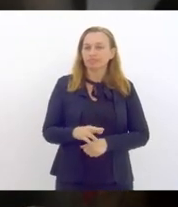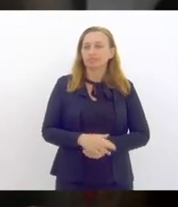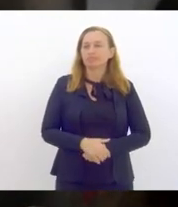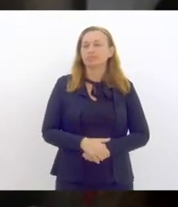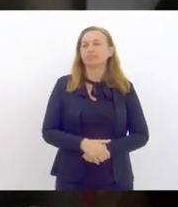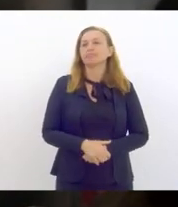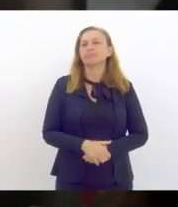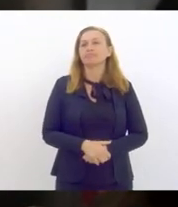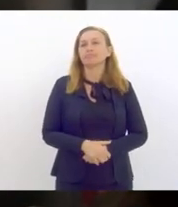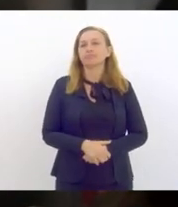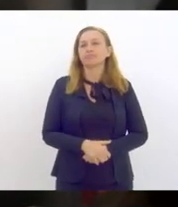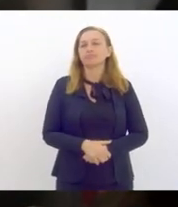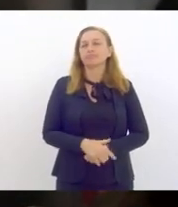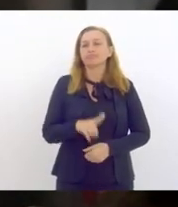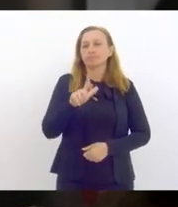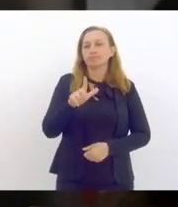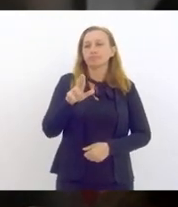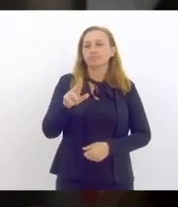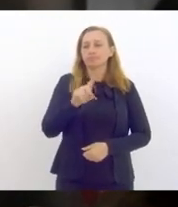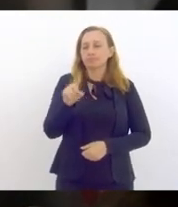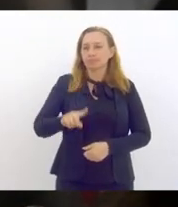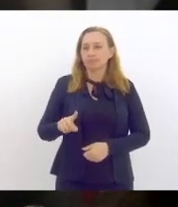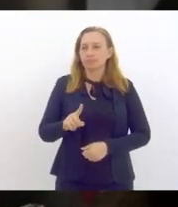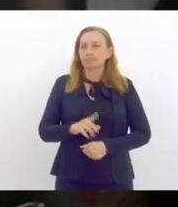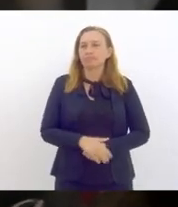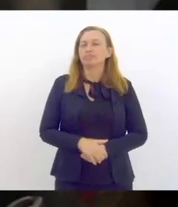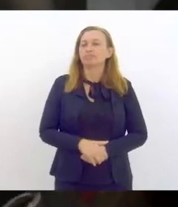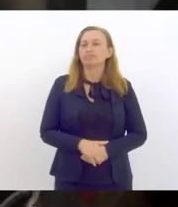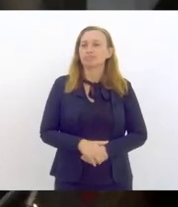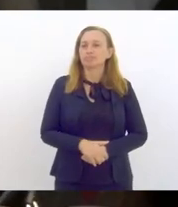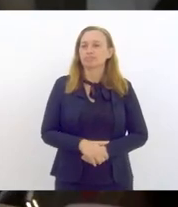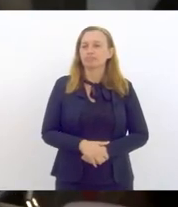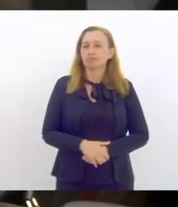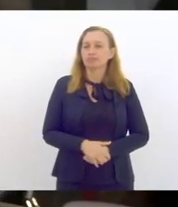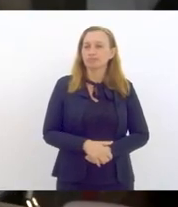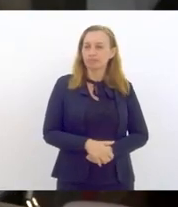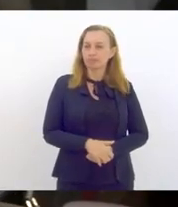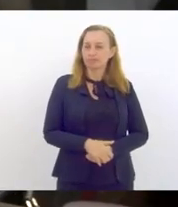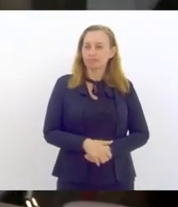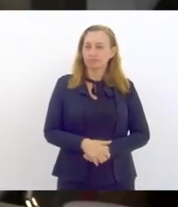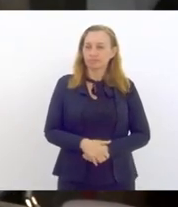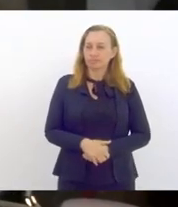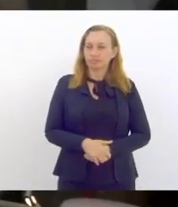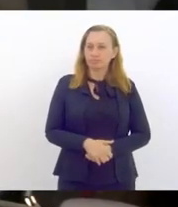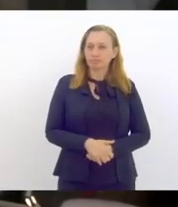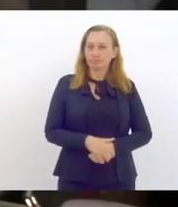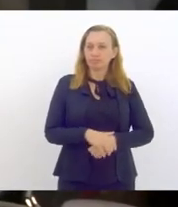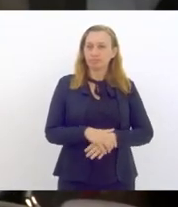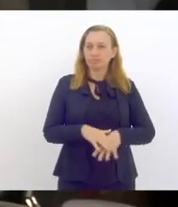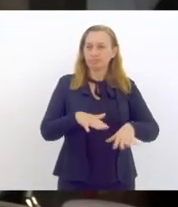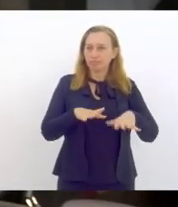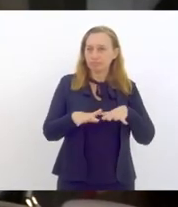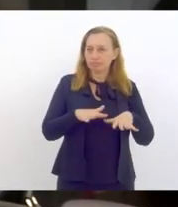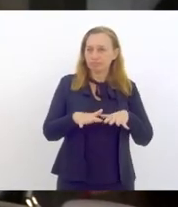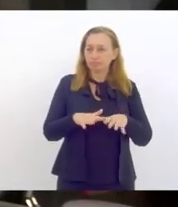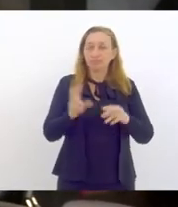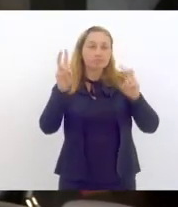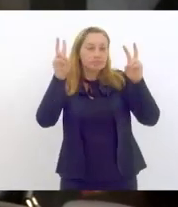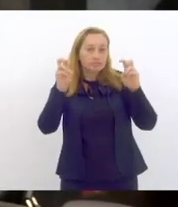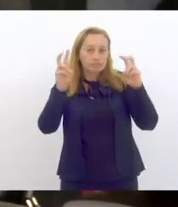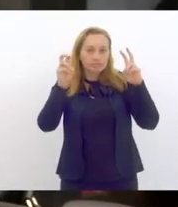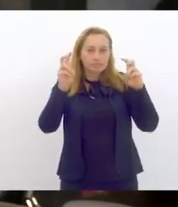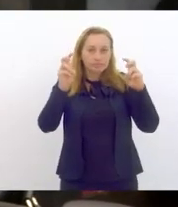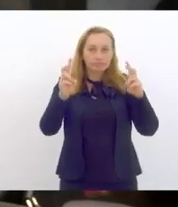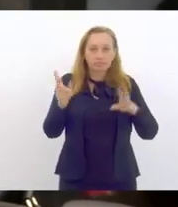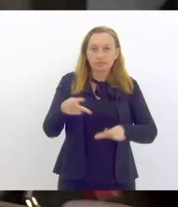de tributação Dr Sérgio Rocha faz inclusive uma manifestação sobre estas questões que